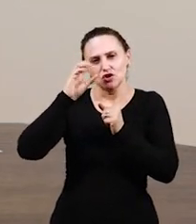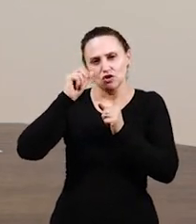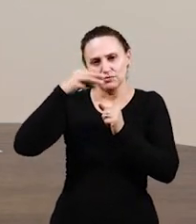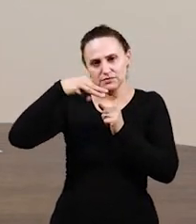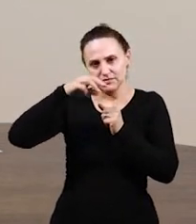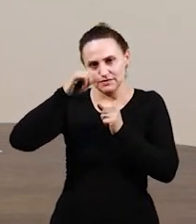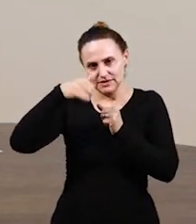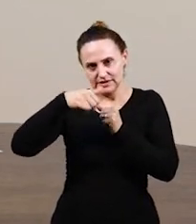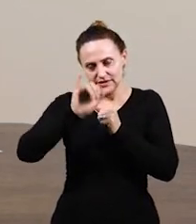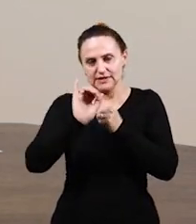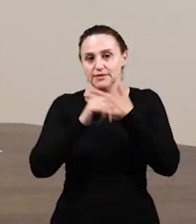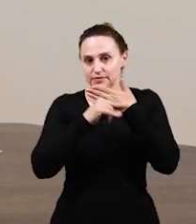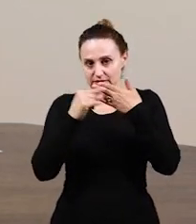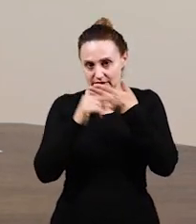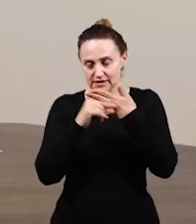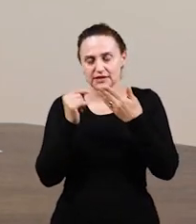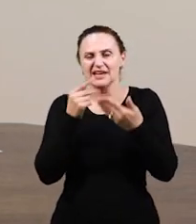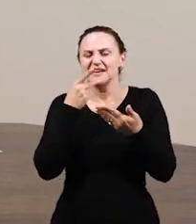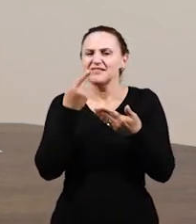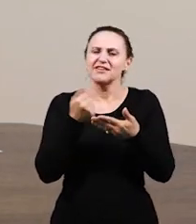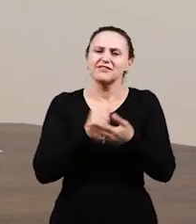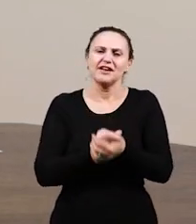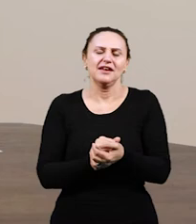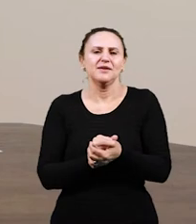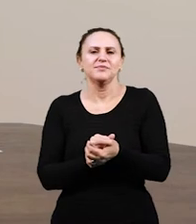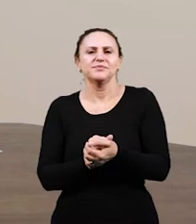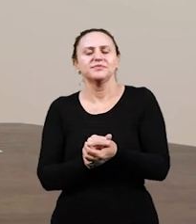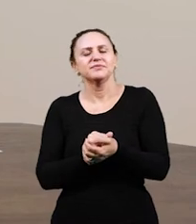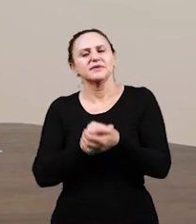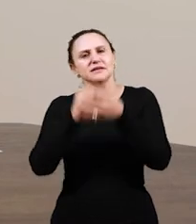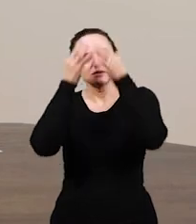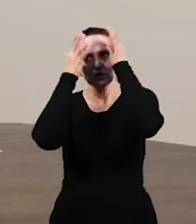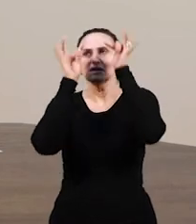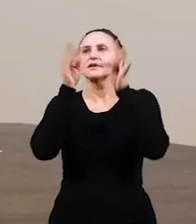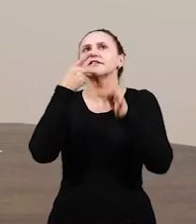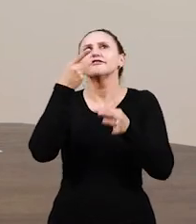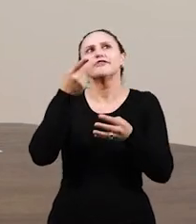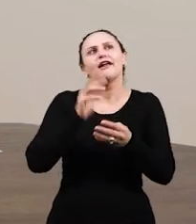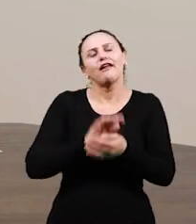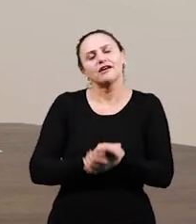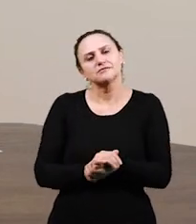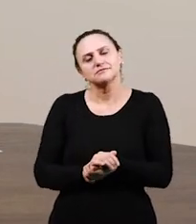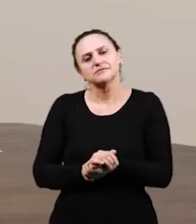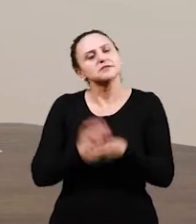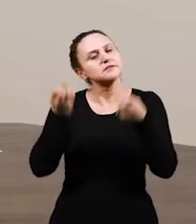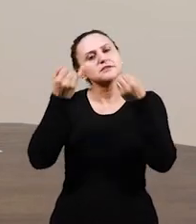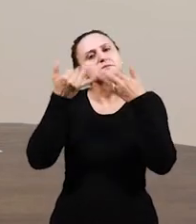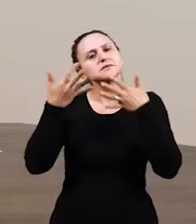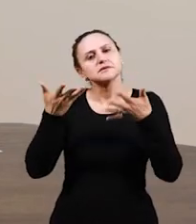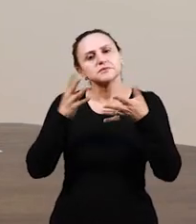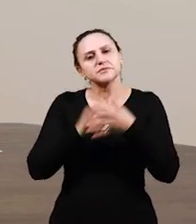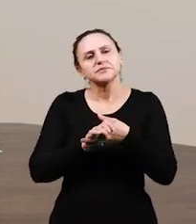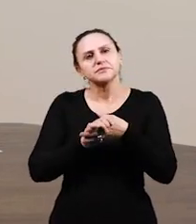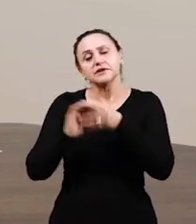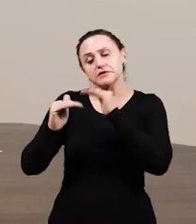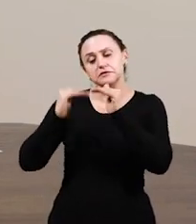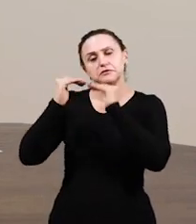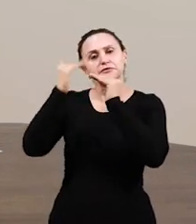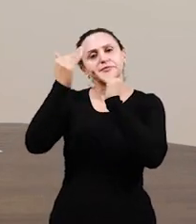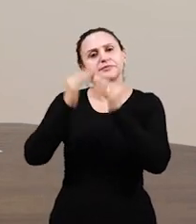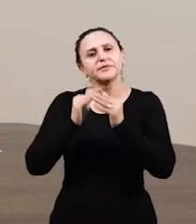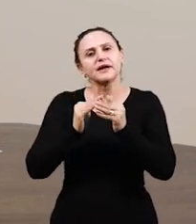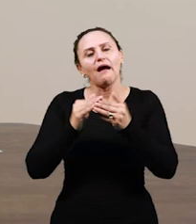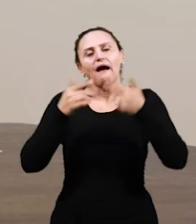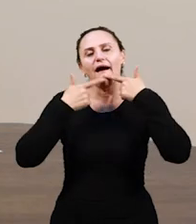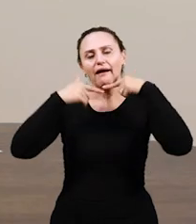teoria Mentalista o que que ele vai dizer nessa teoria o que que ele vai desenvolver na sua teoria ele vai